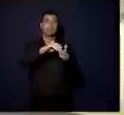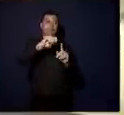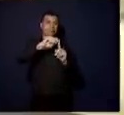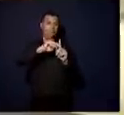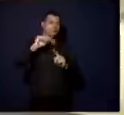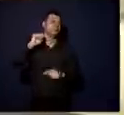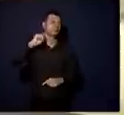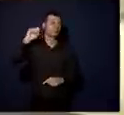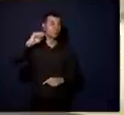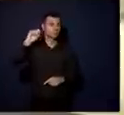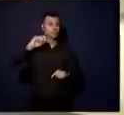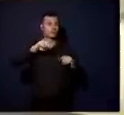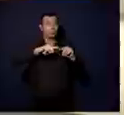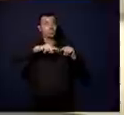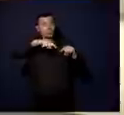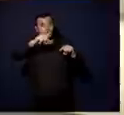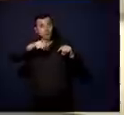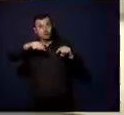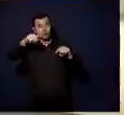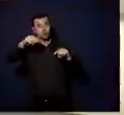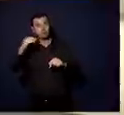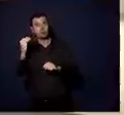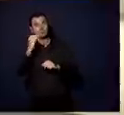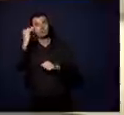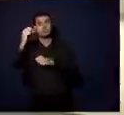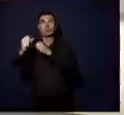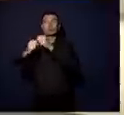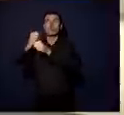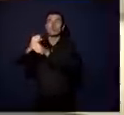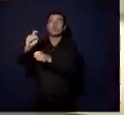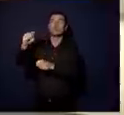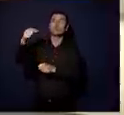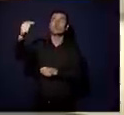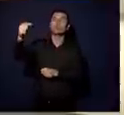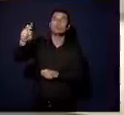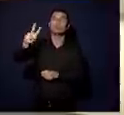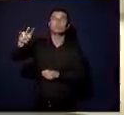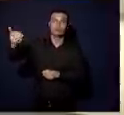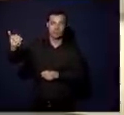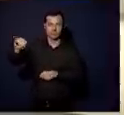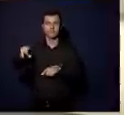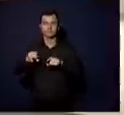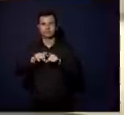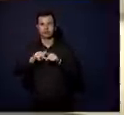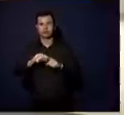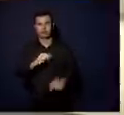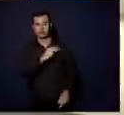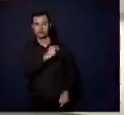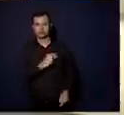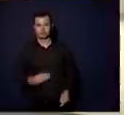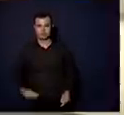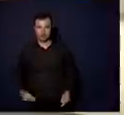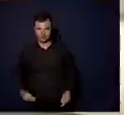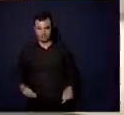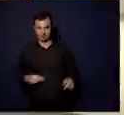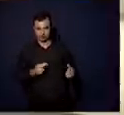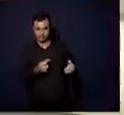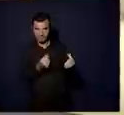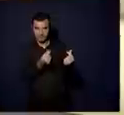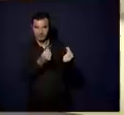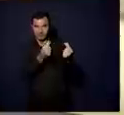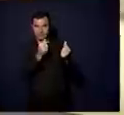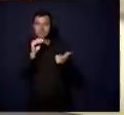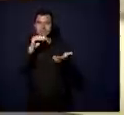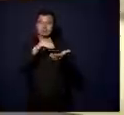indicador muito importante quando a gente olhar para o próximo ano e simultaneamente o ministro da fazenda tem reiterado que até abriu o governo Vai